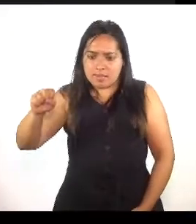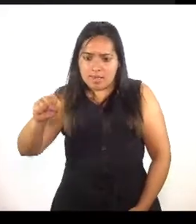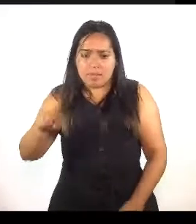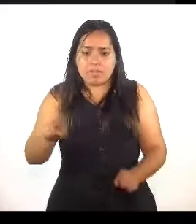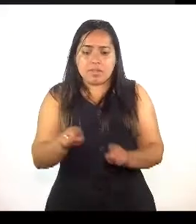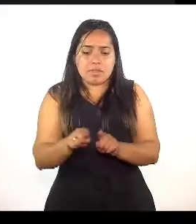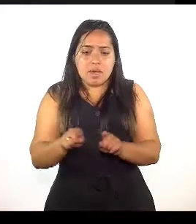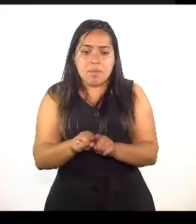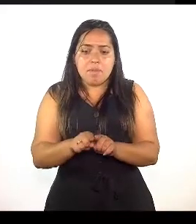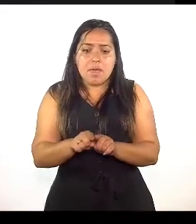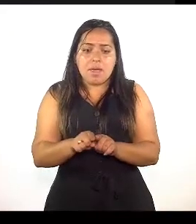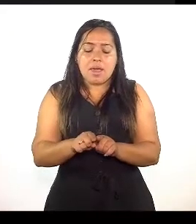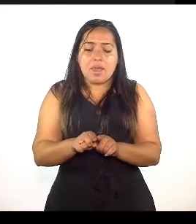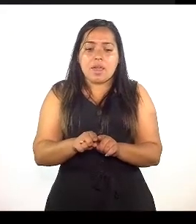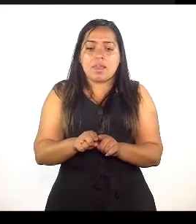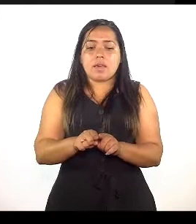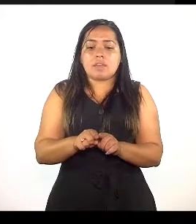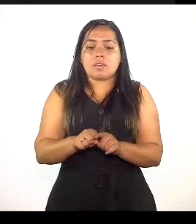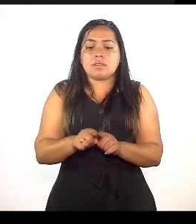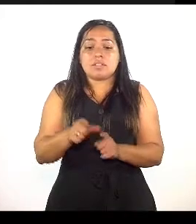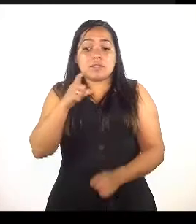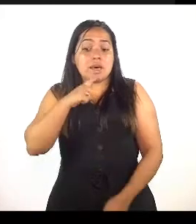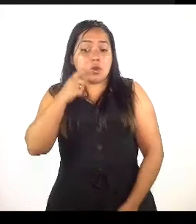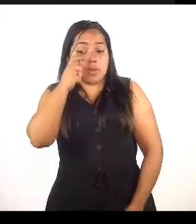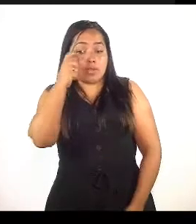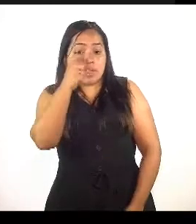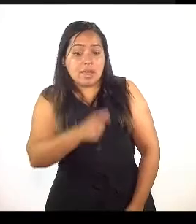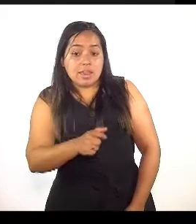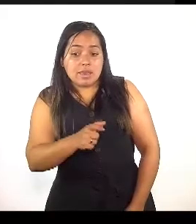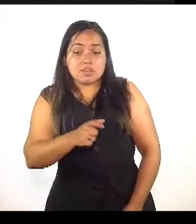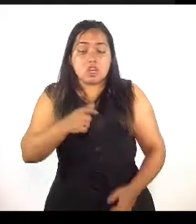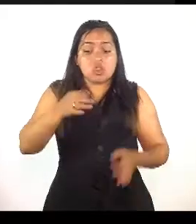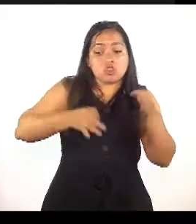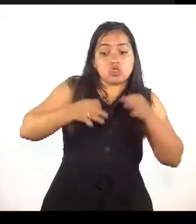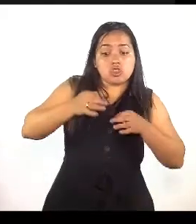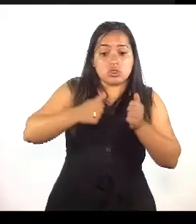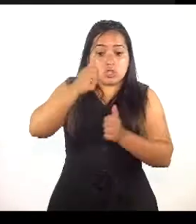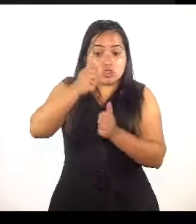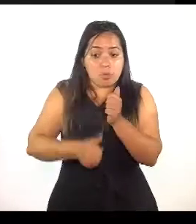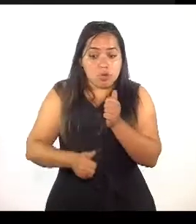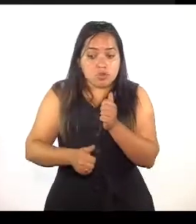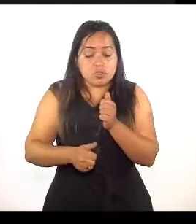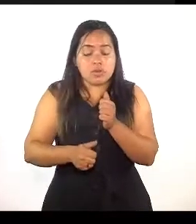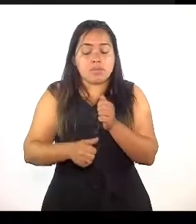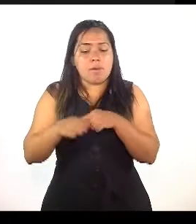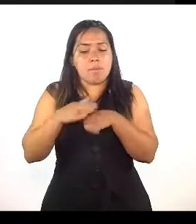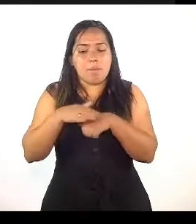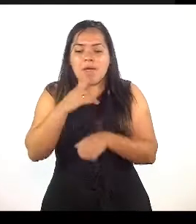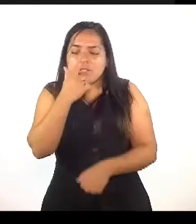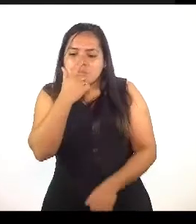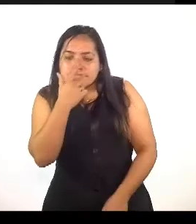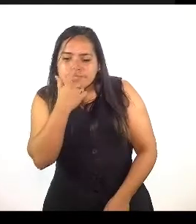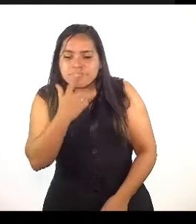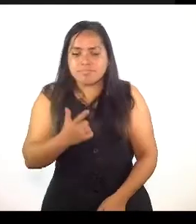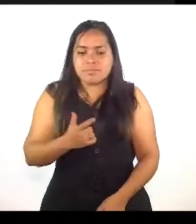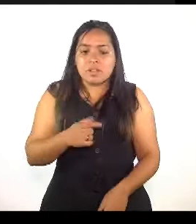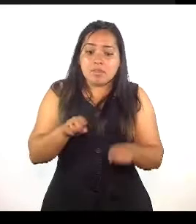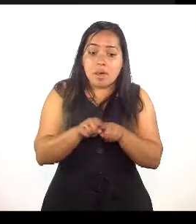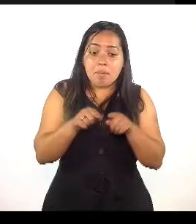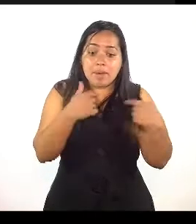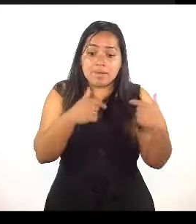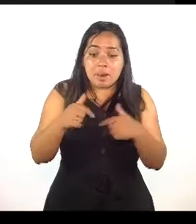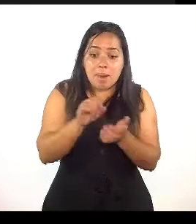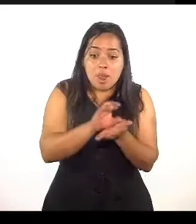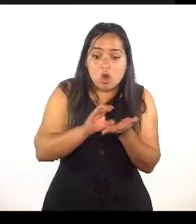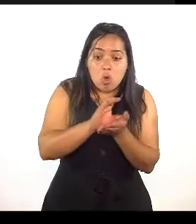TJD, Tribunal de Justiça Desportiva, mas por um interesse mais íntimo, e trabalho também como